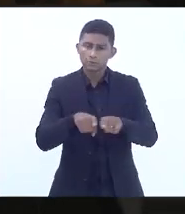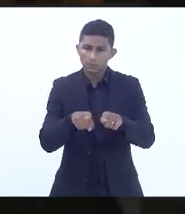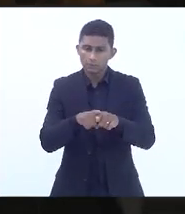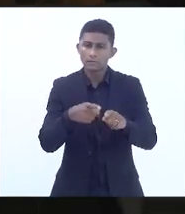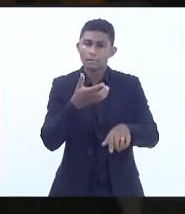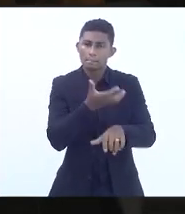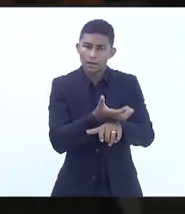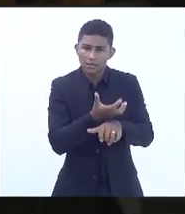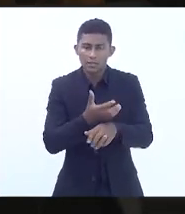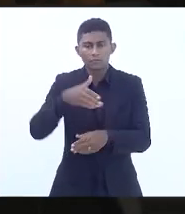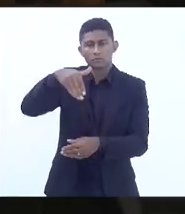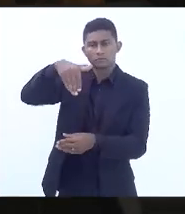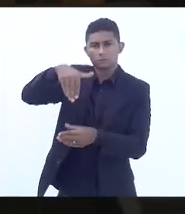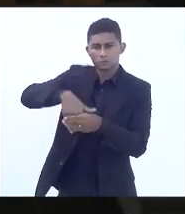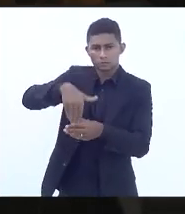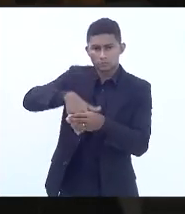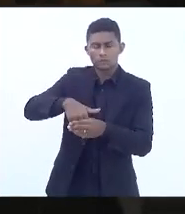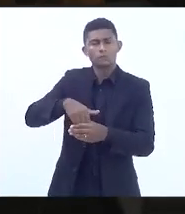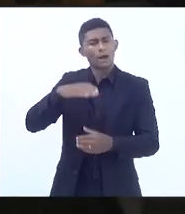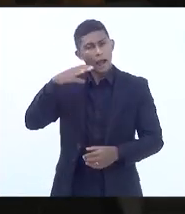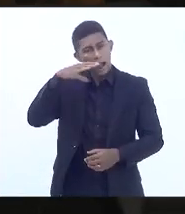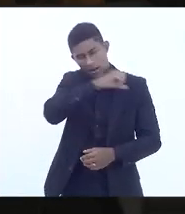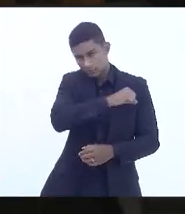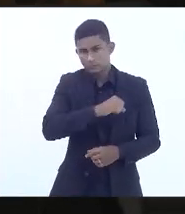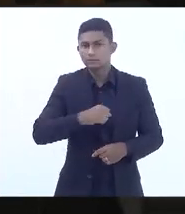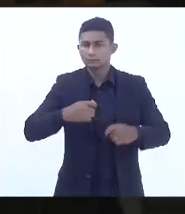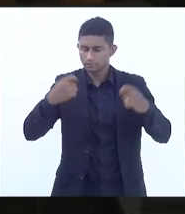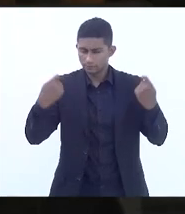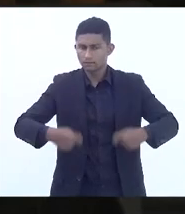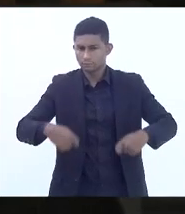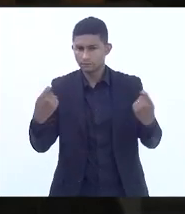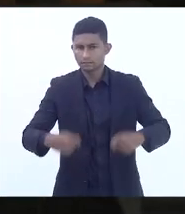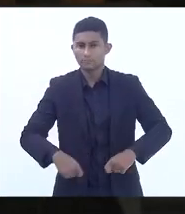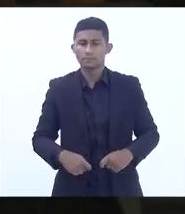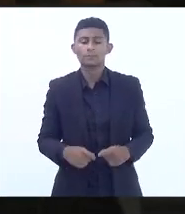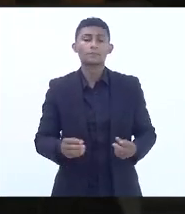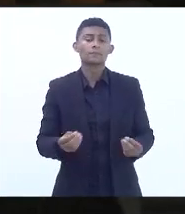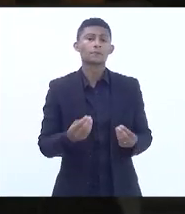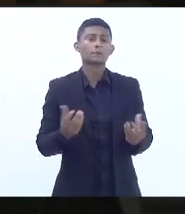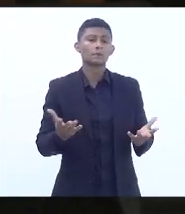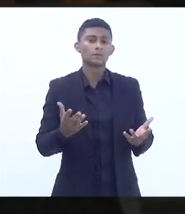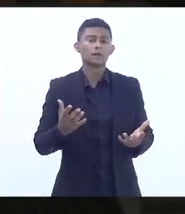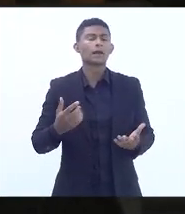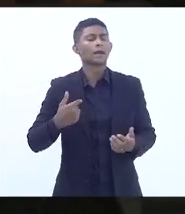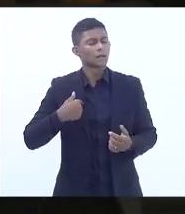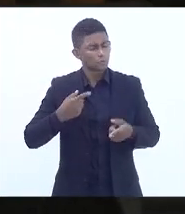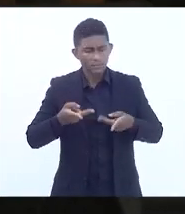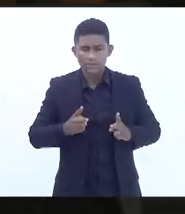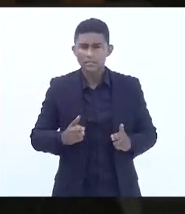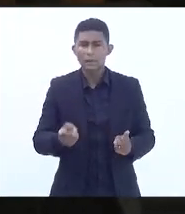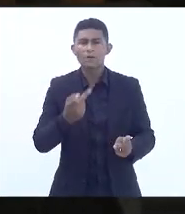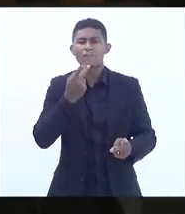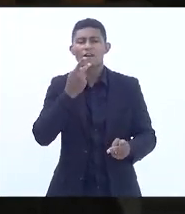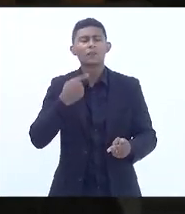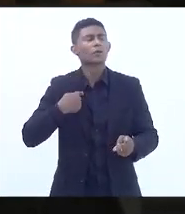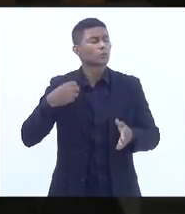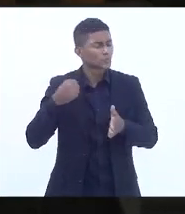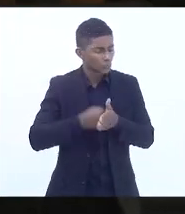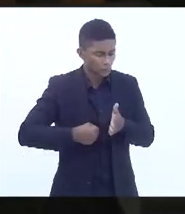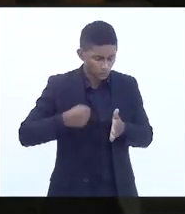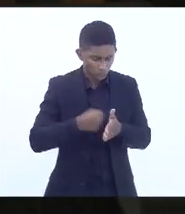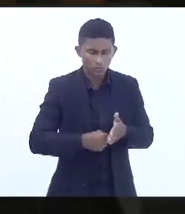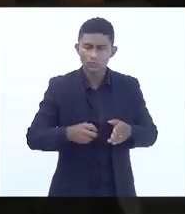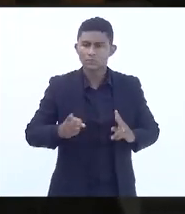matérias para que se faça aquilo que eu defino e luto e defendo,